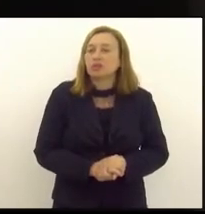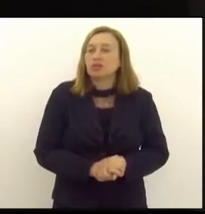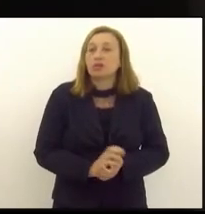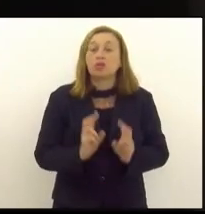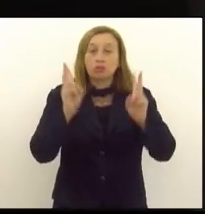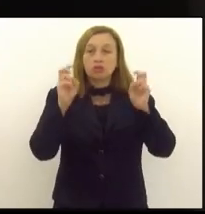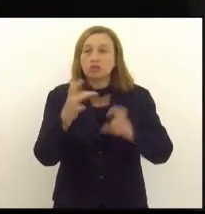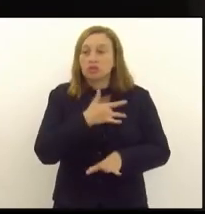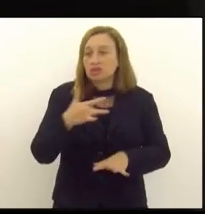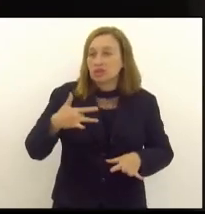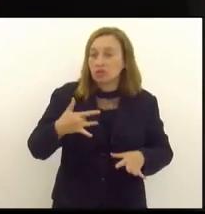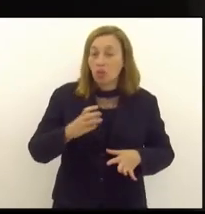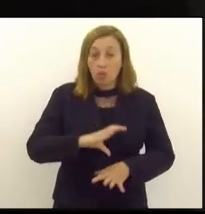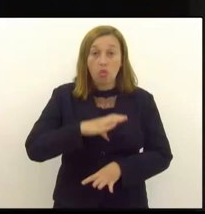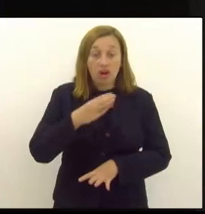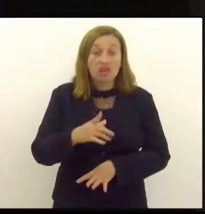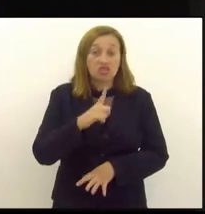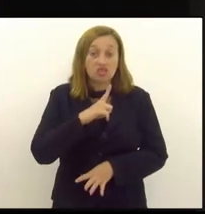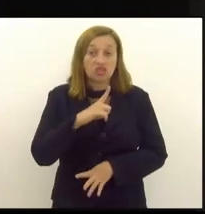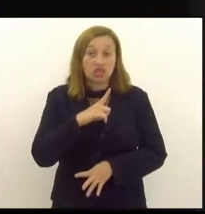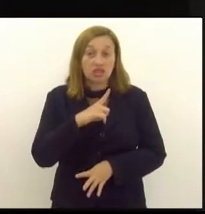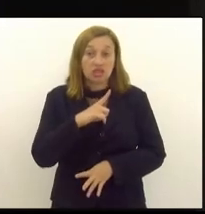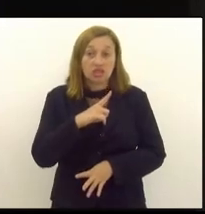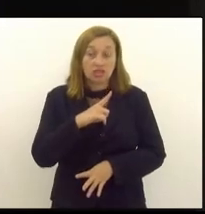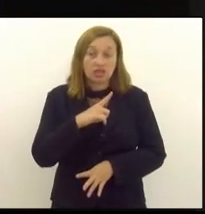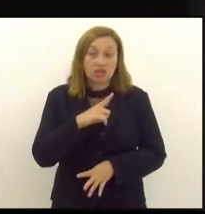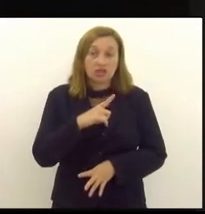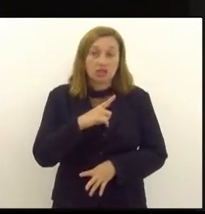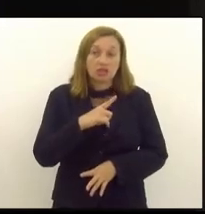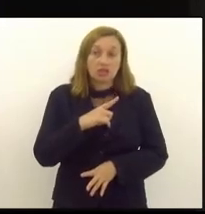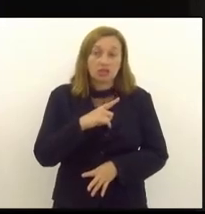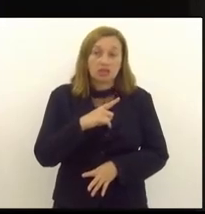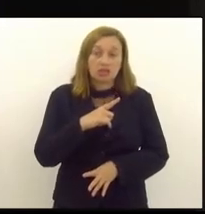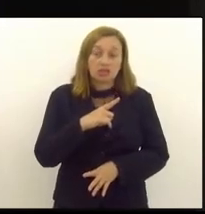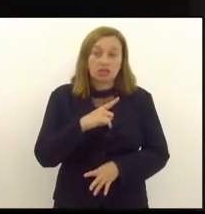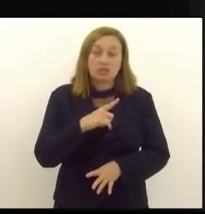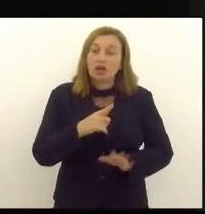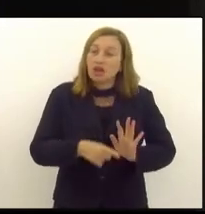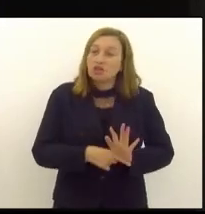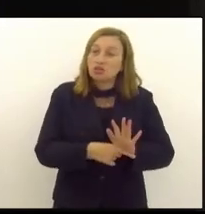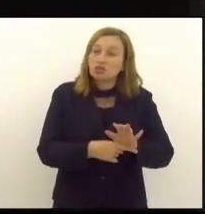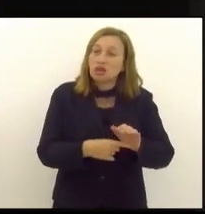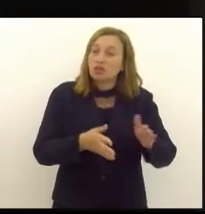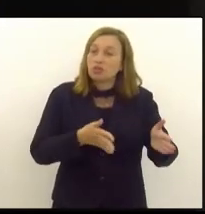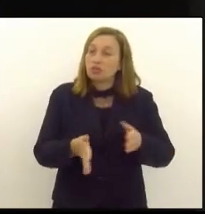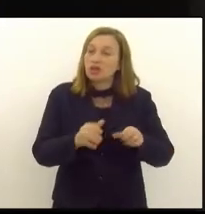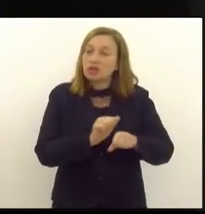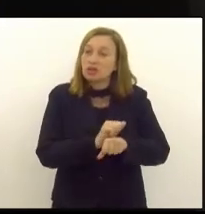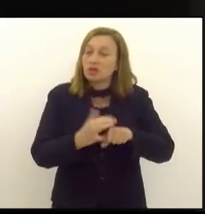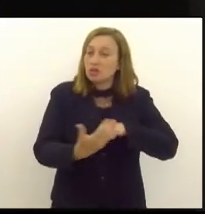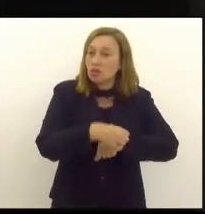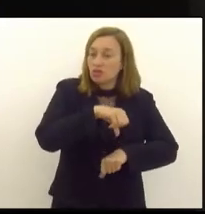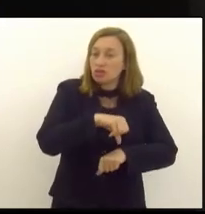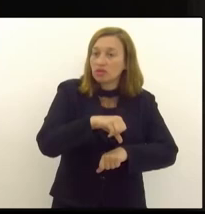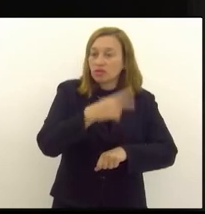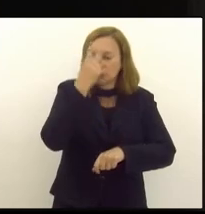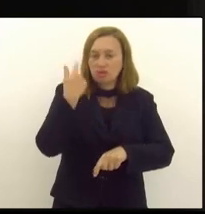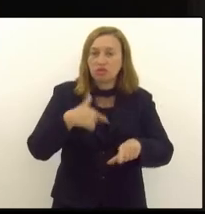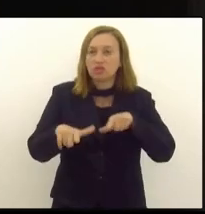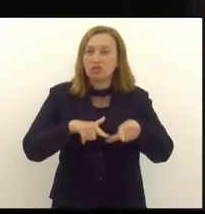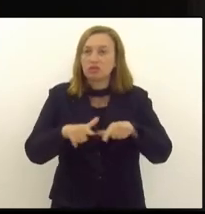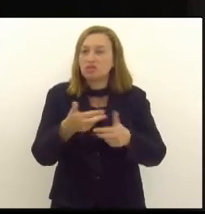questões da saúde, ter a coragem de estabelecer um nexo de causalidade da Covid com os trabalhadores, enfim, são